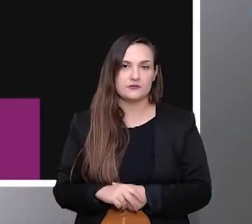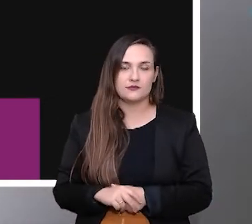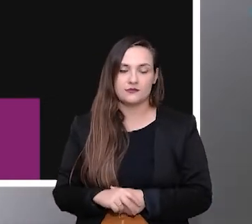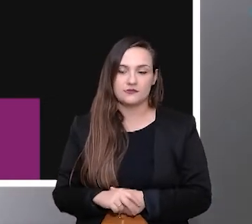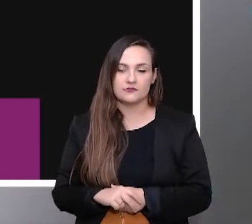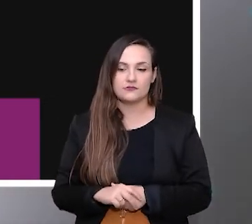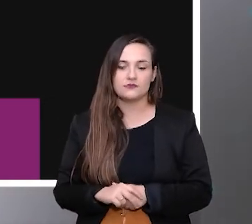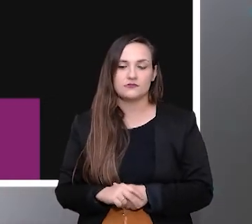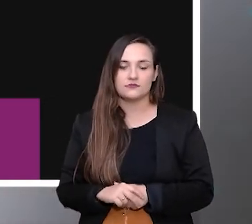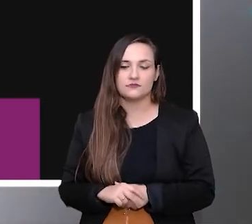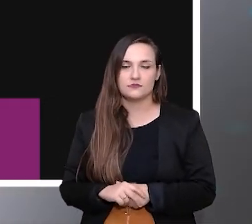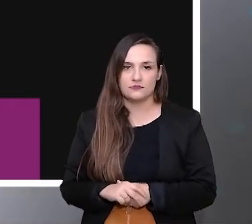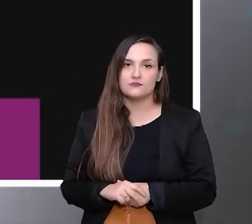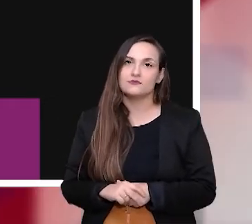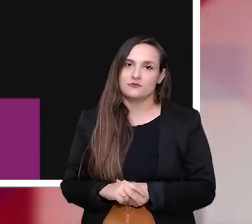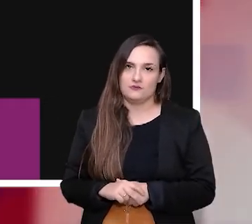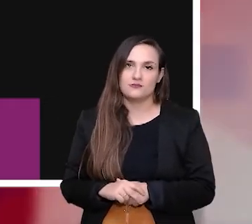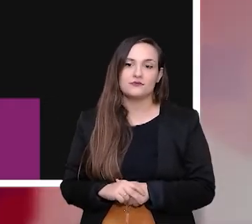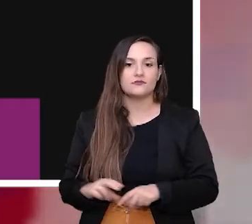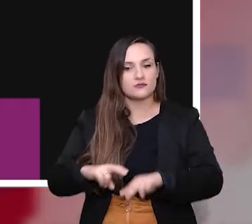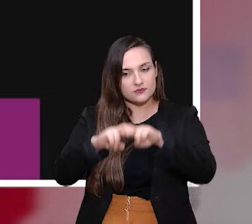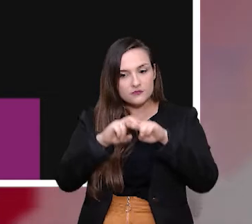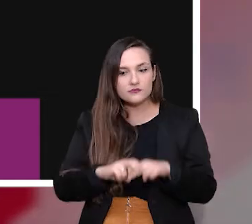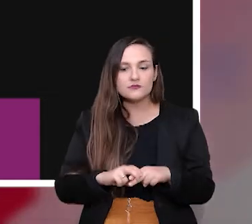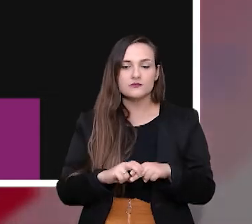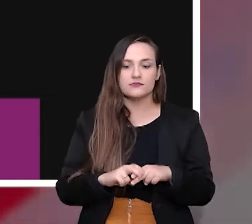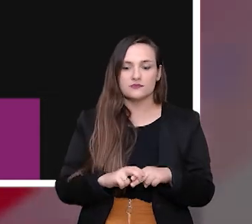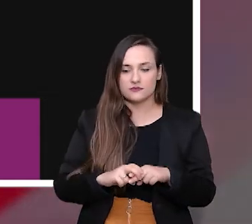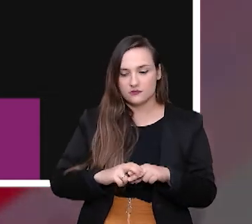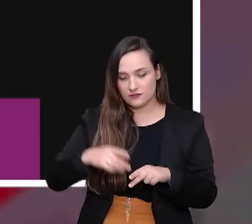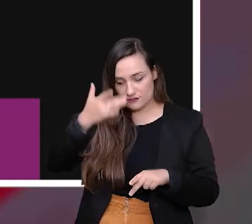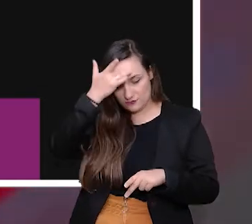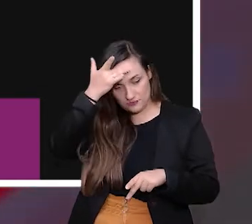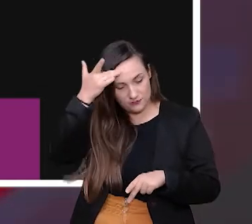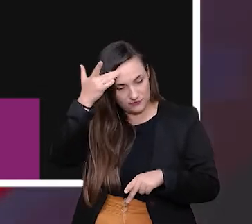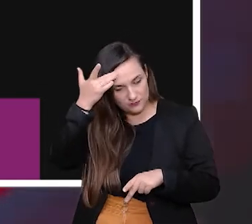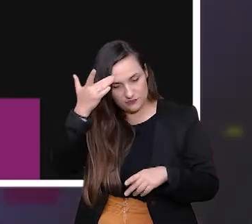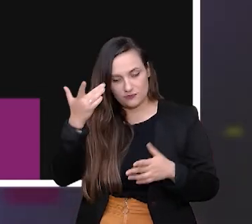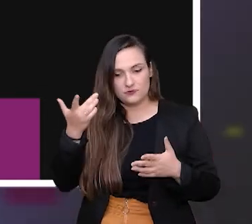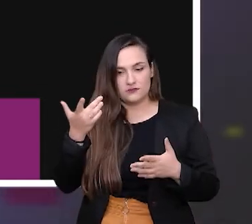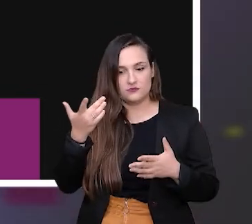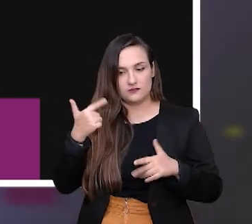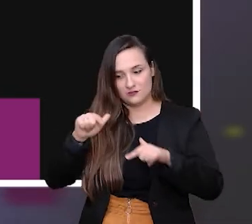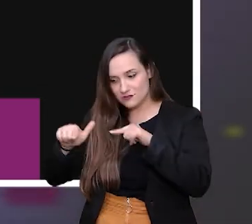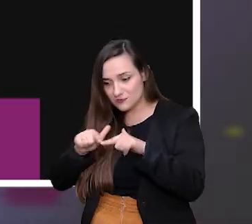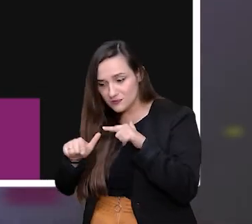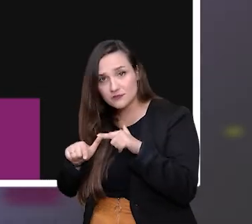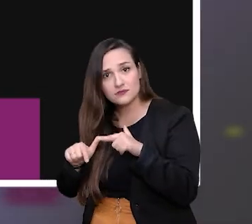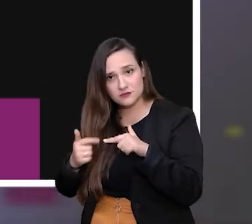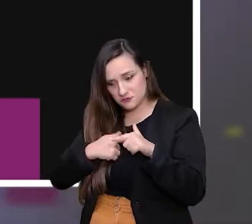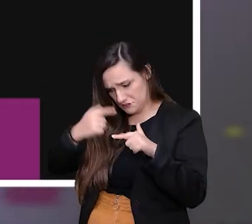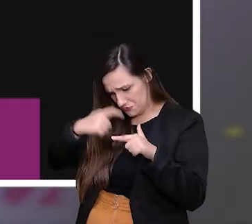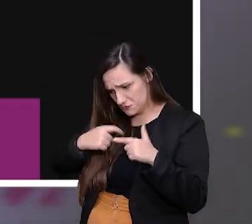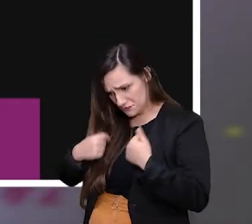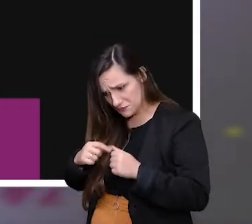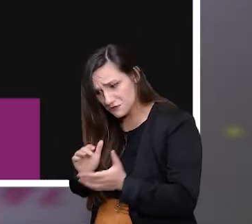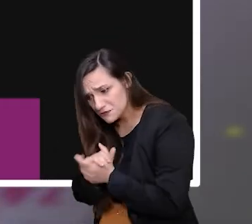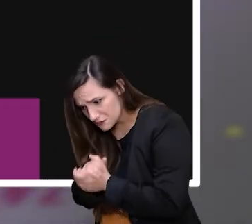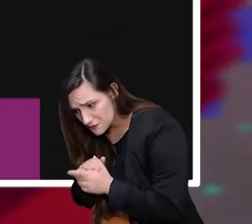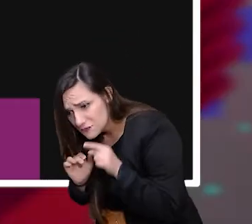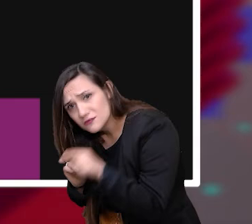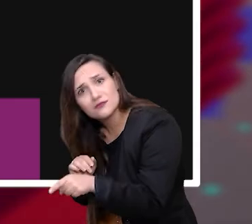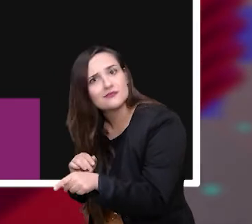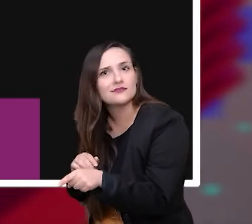os colaboradores, eles também precisam ser vistos nas suas necessidades, atendidos, elogiados. É isso que faz um time,